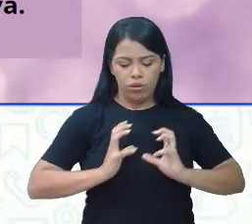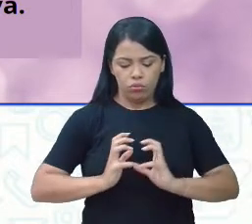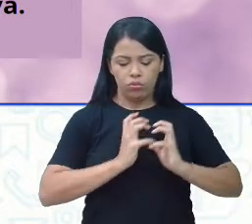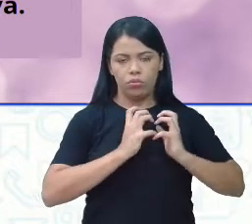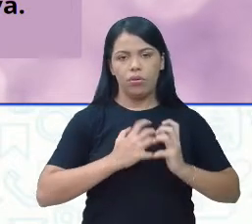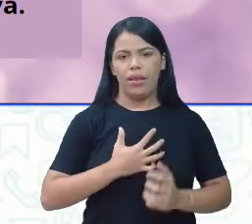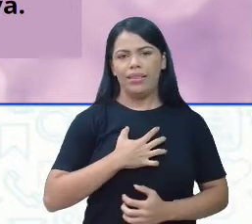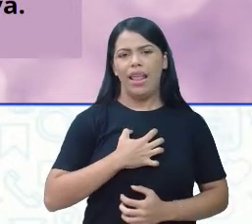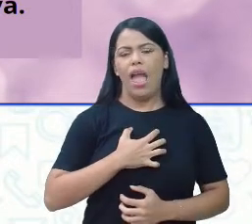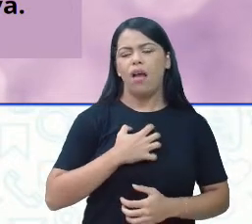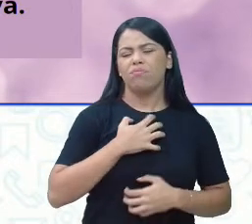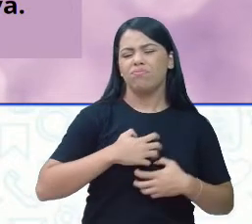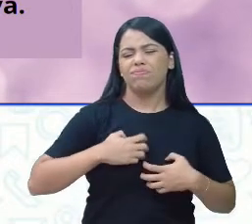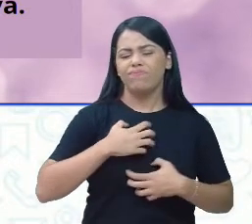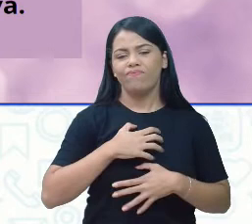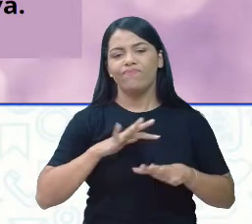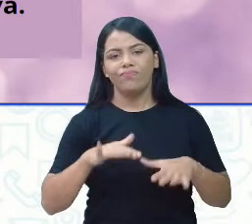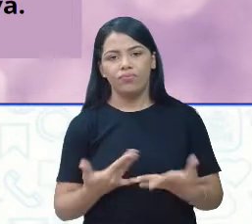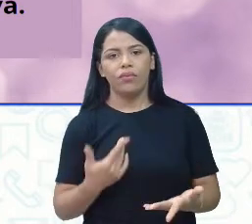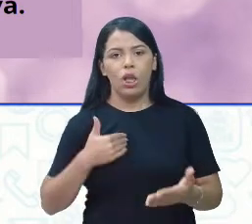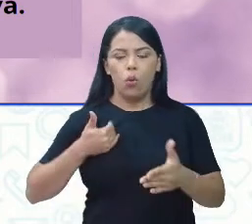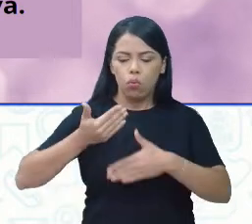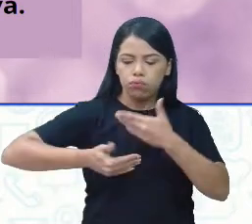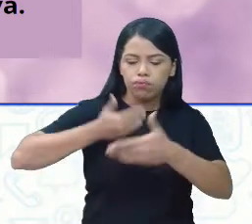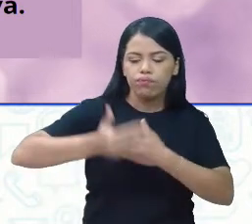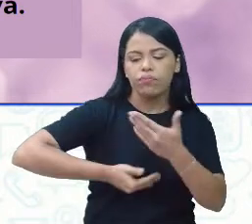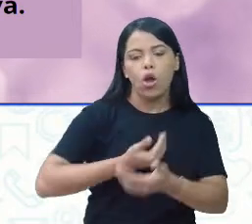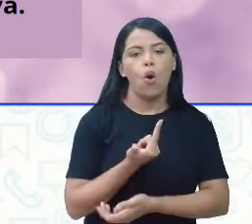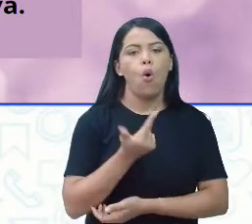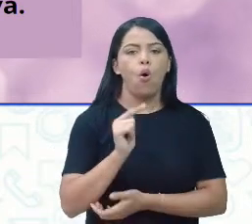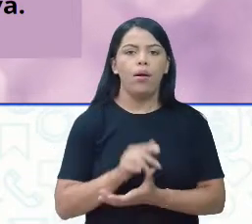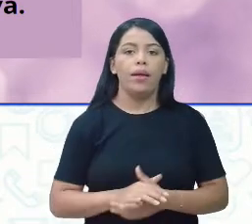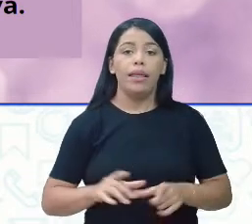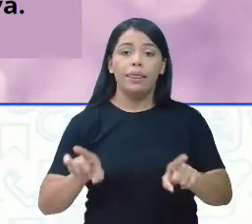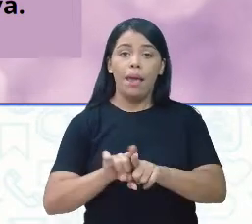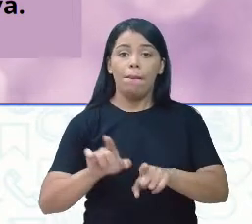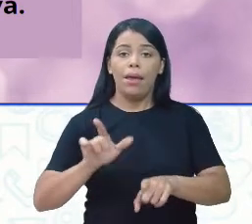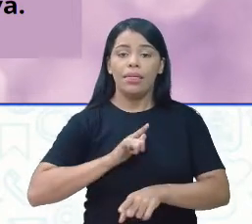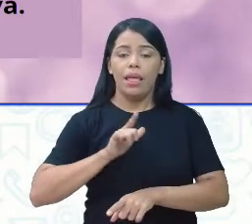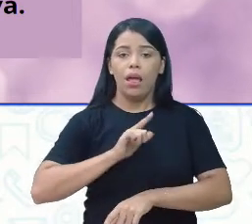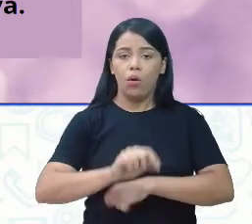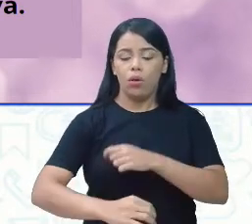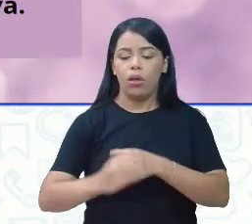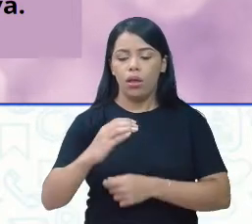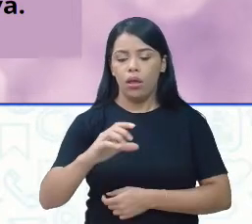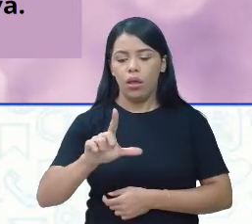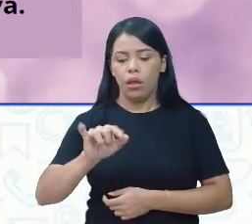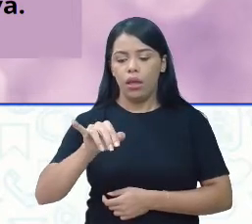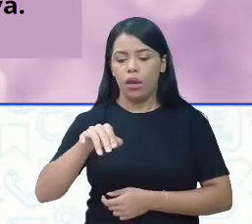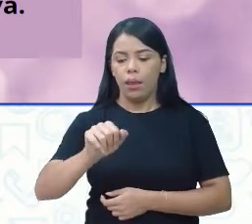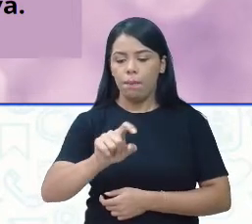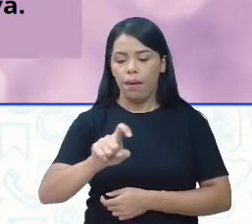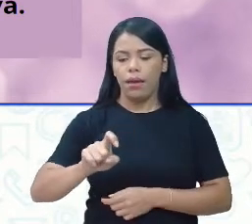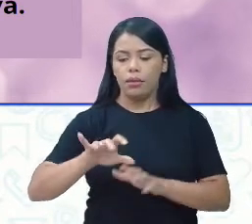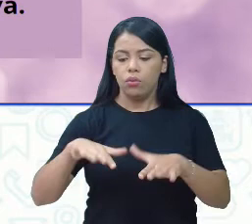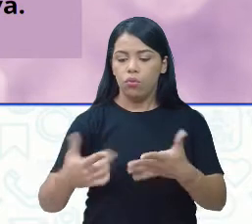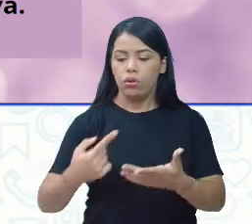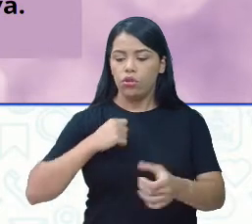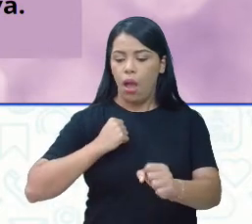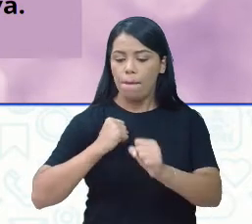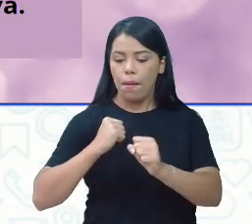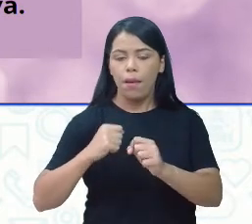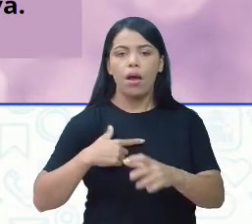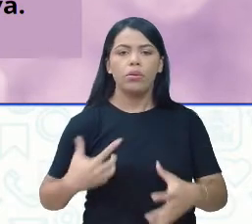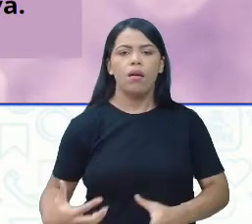para desencadear o resto da história. A gente também tem o clímax, que é o ponto alto da narrativa, o momento de embate e